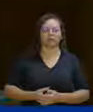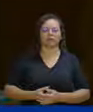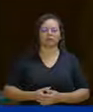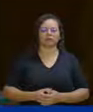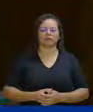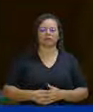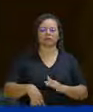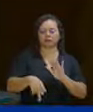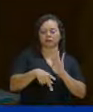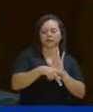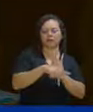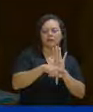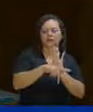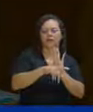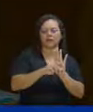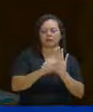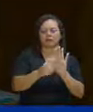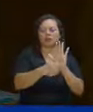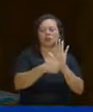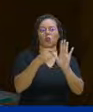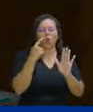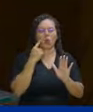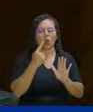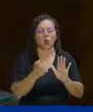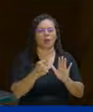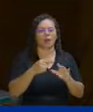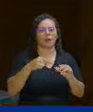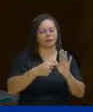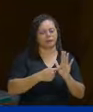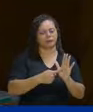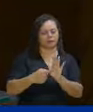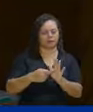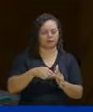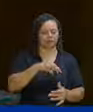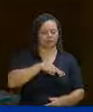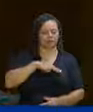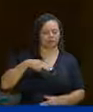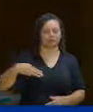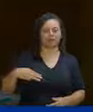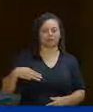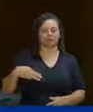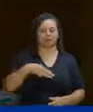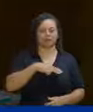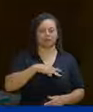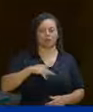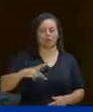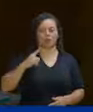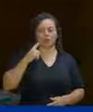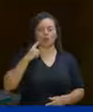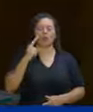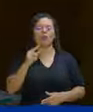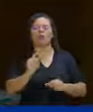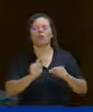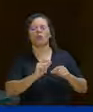não foram apresentados pelo Ministério Público Eleitoral parâmetros objetivos para